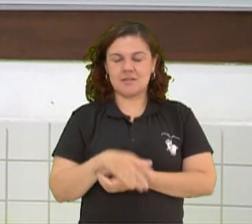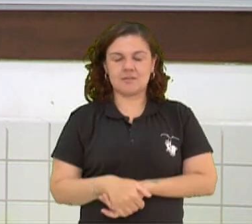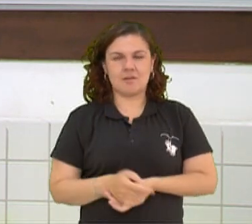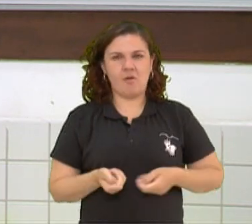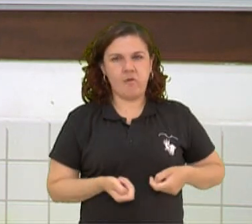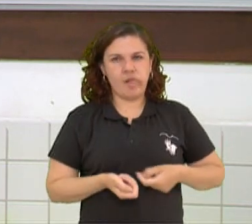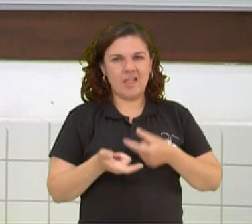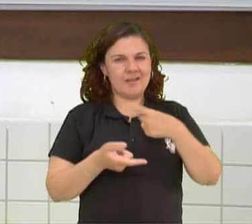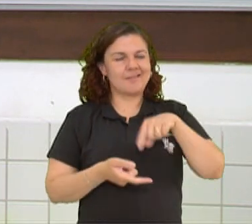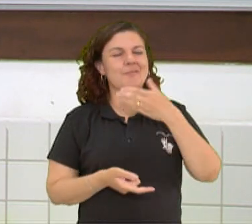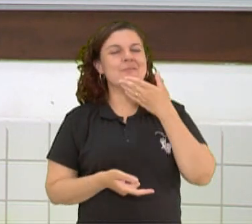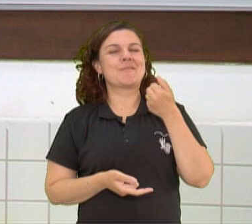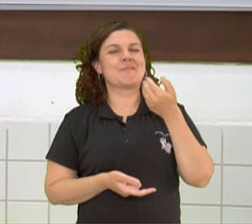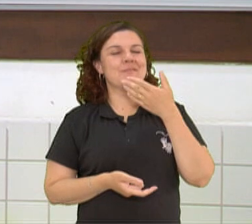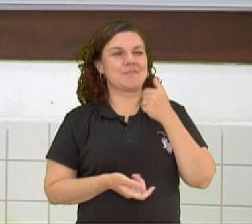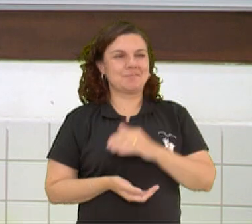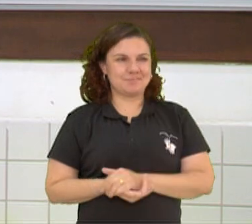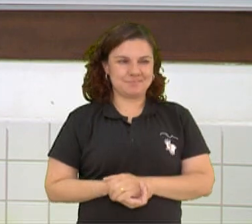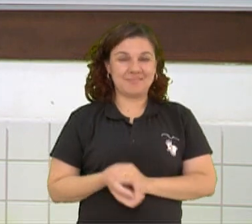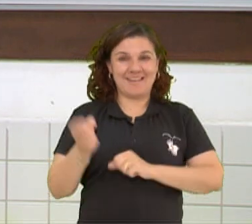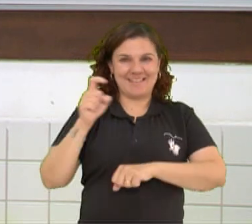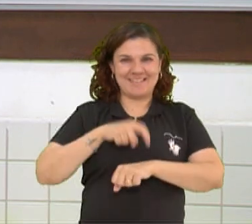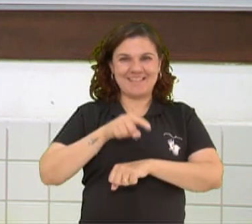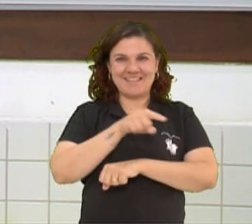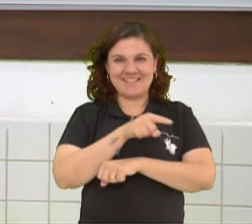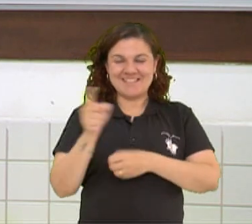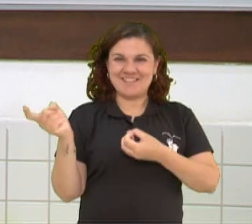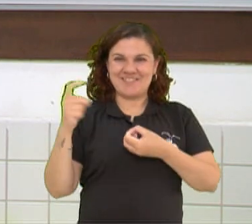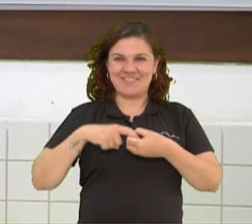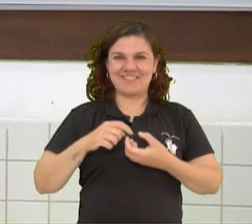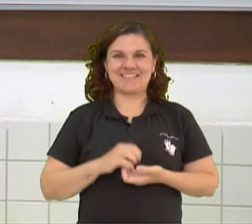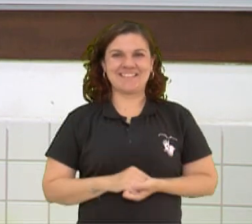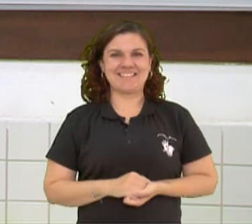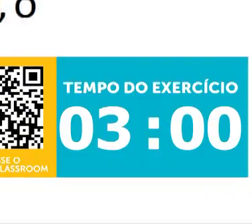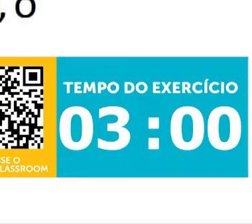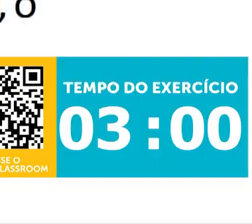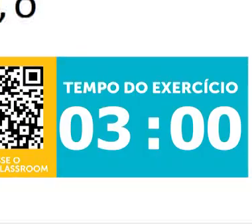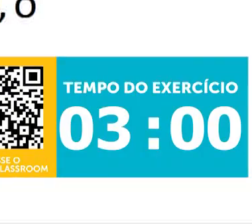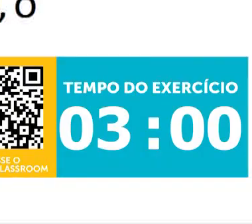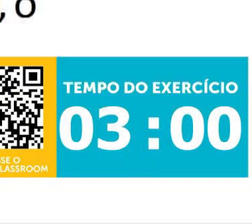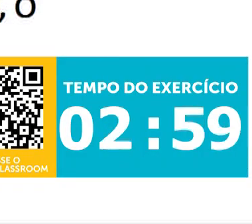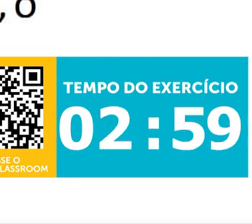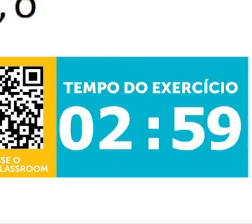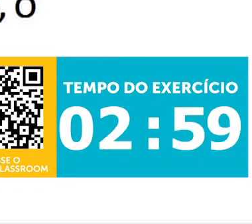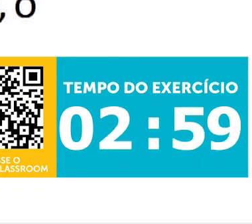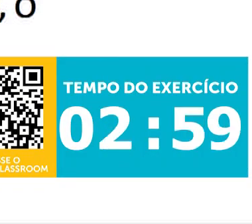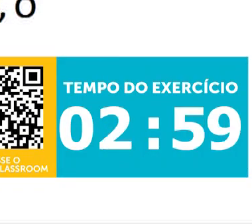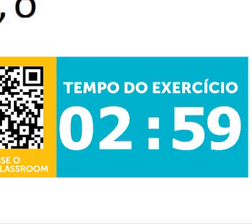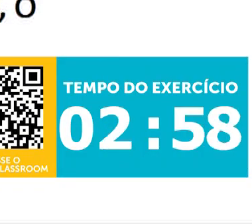está fácil demais. Eu vou dar um tempo para vocês e já volto.